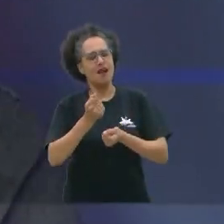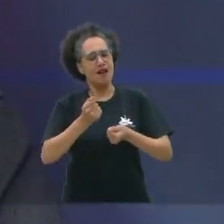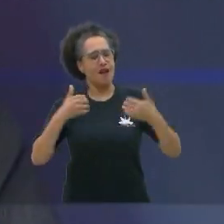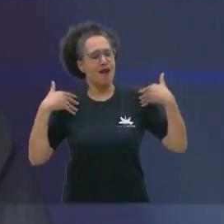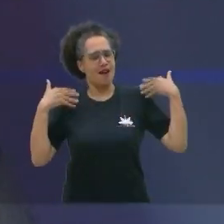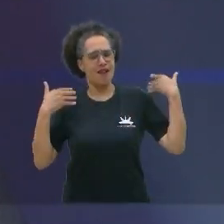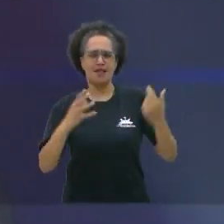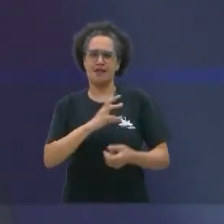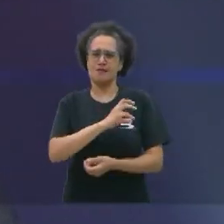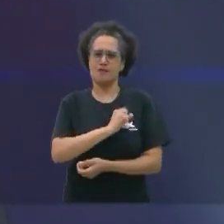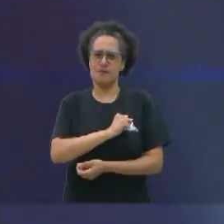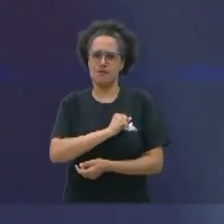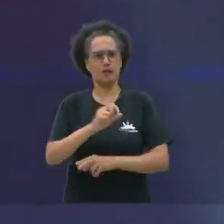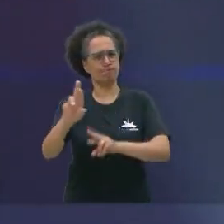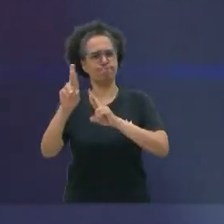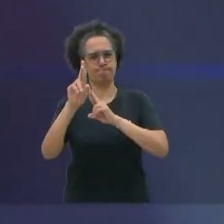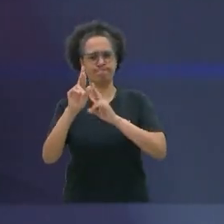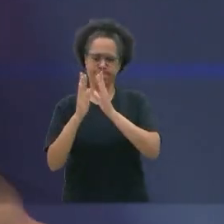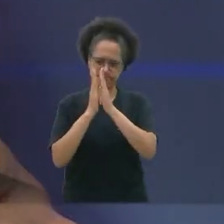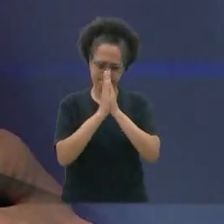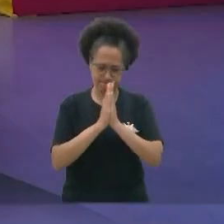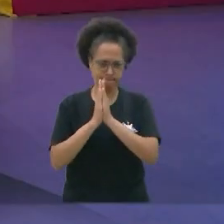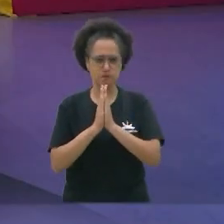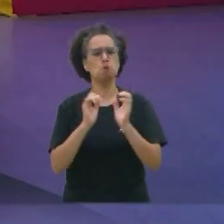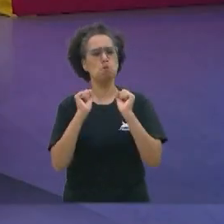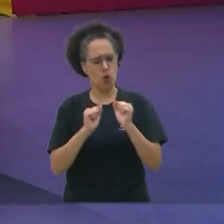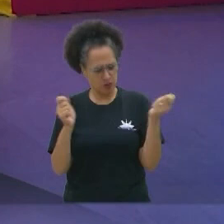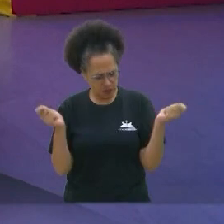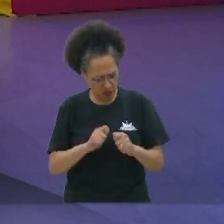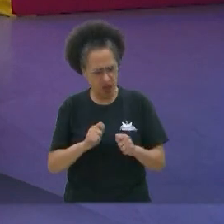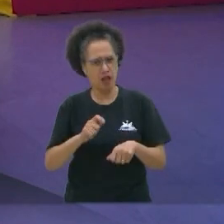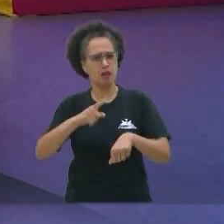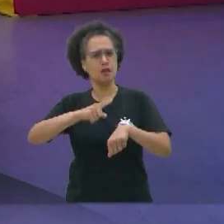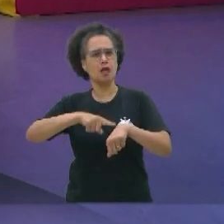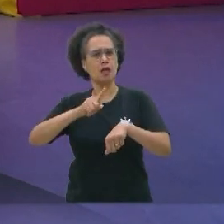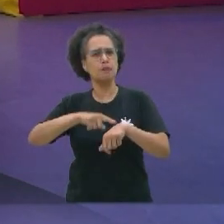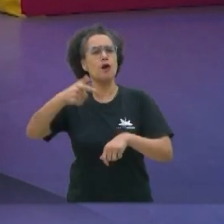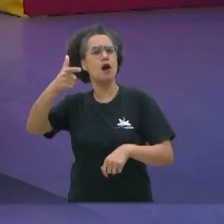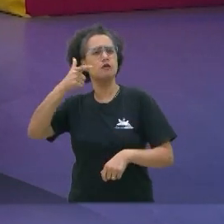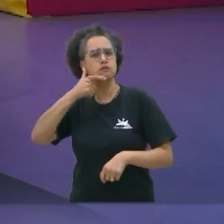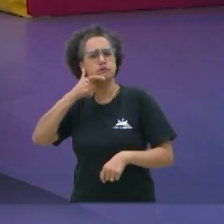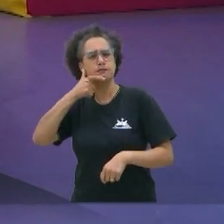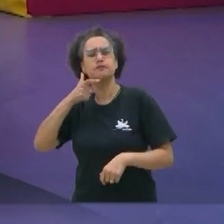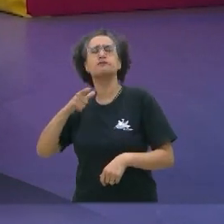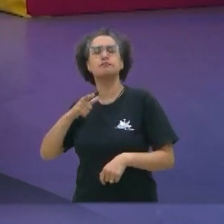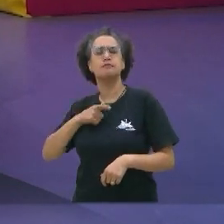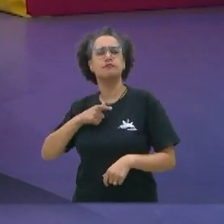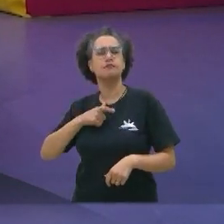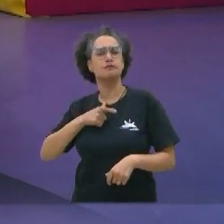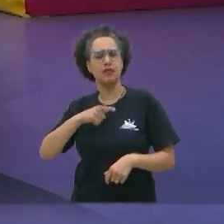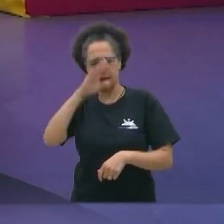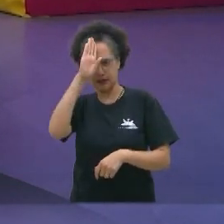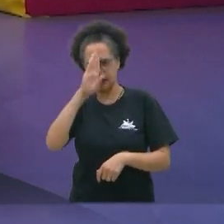e oração. Então, quem quiser pode ligar ainda, né, William? Pode ligar. De forma gratuita,